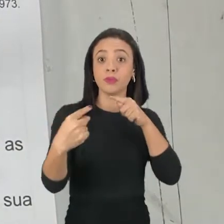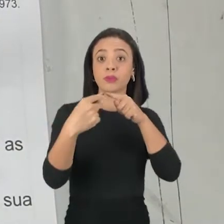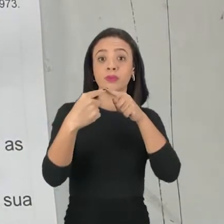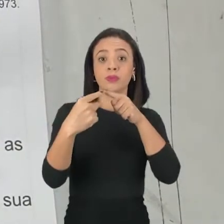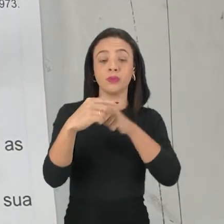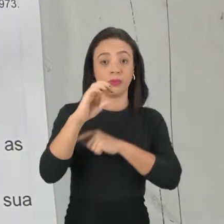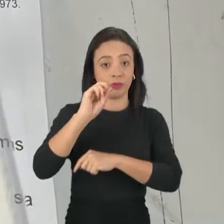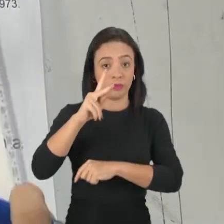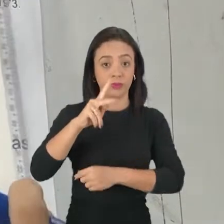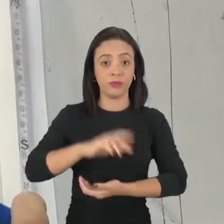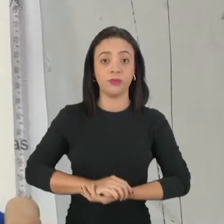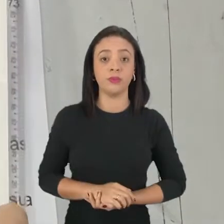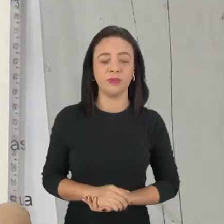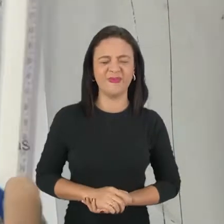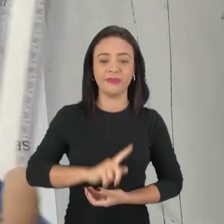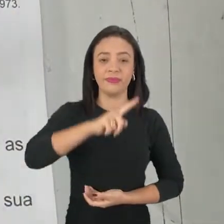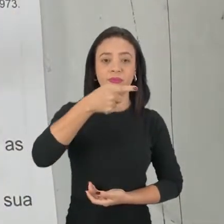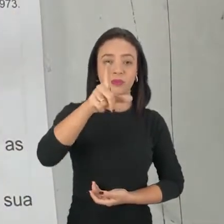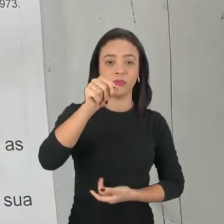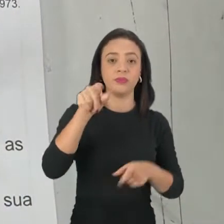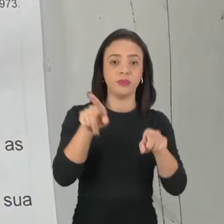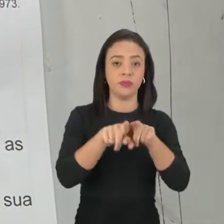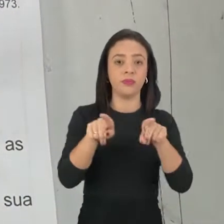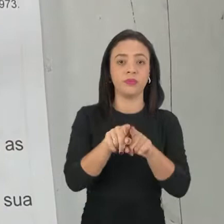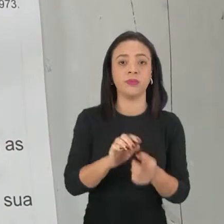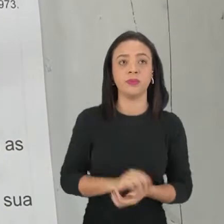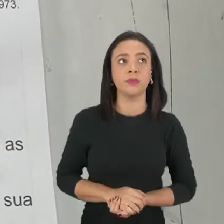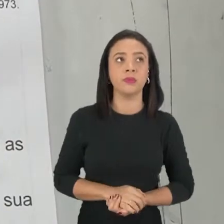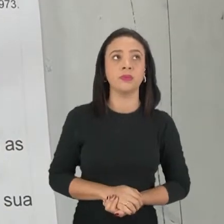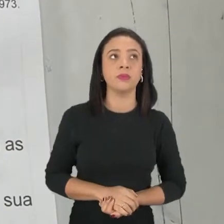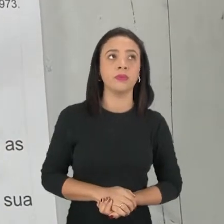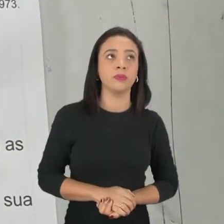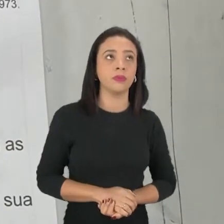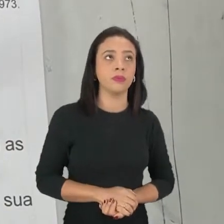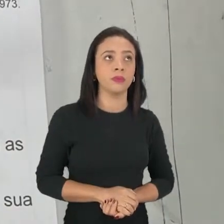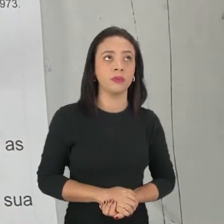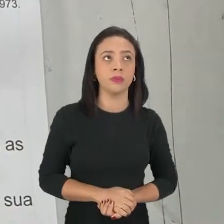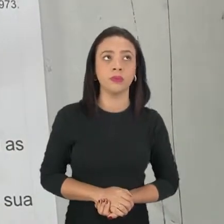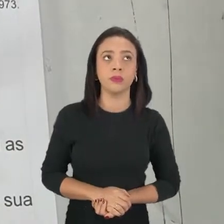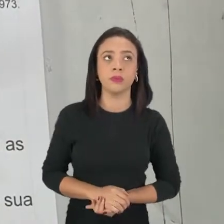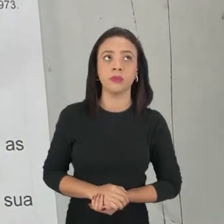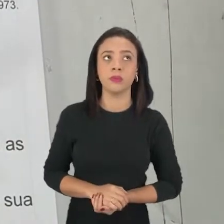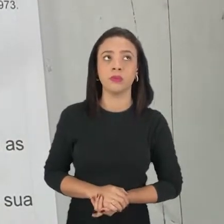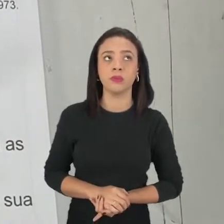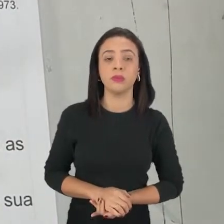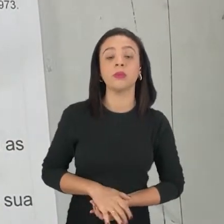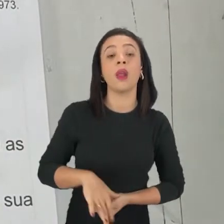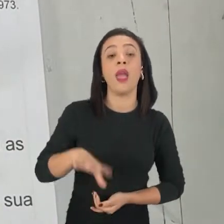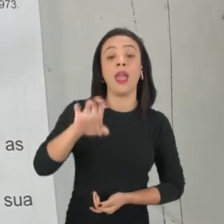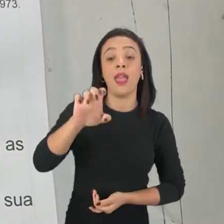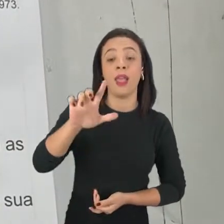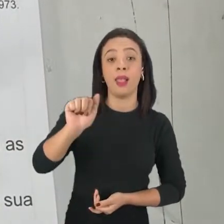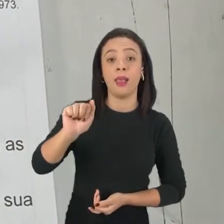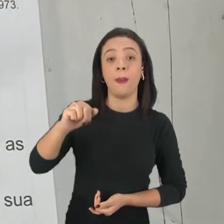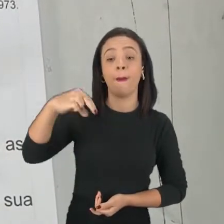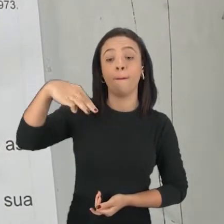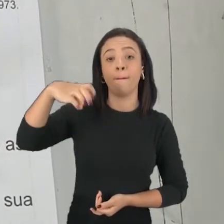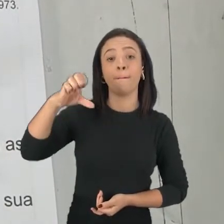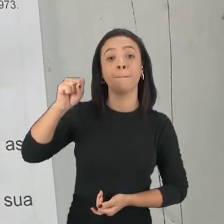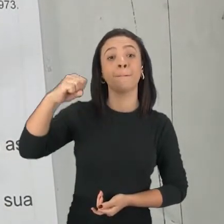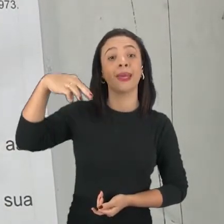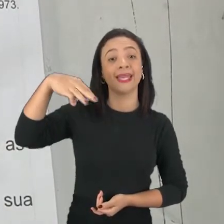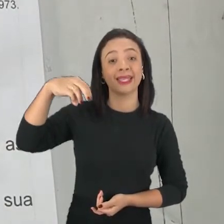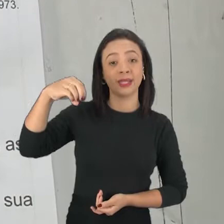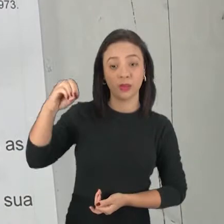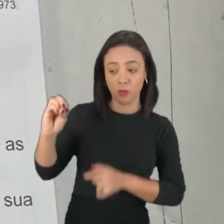Ok olha a próxima marca som ela mesma parecia fazendo ela mesma Eu não